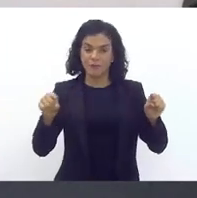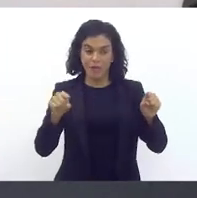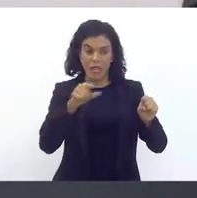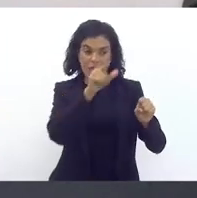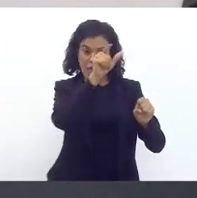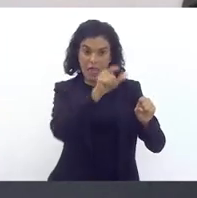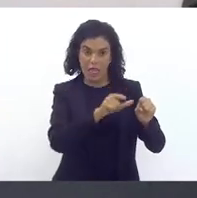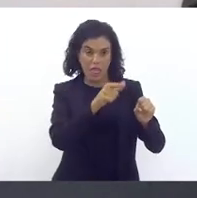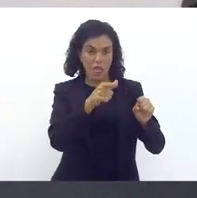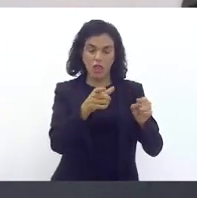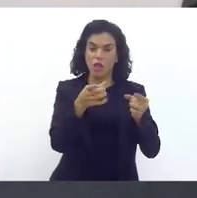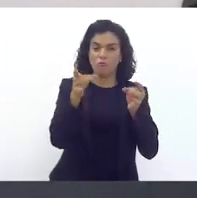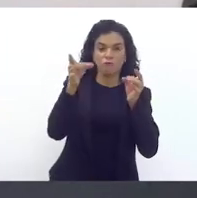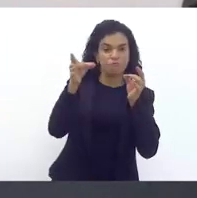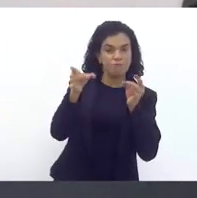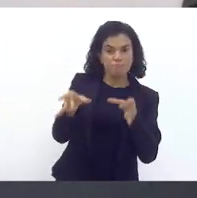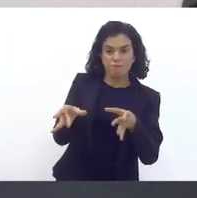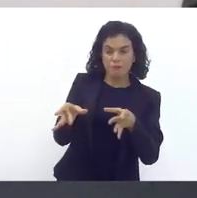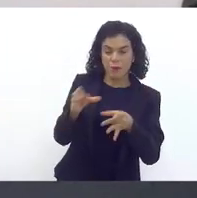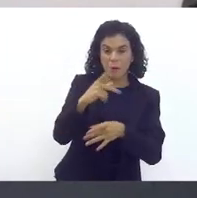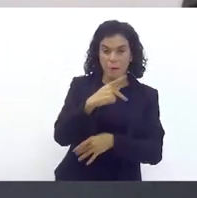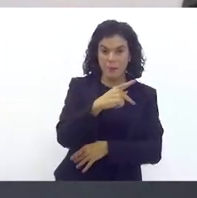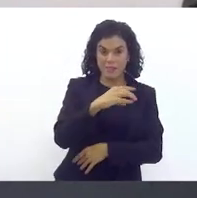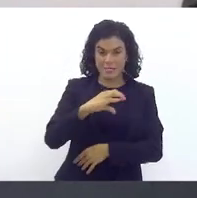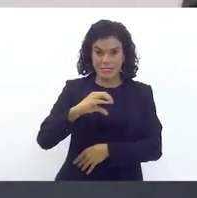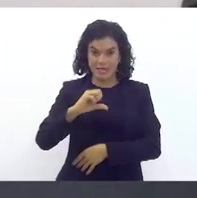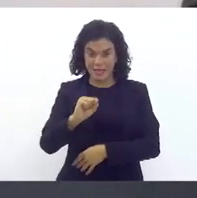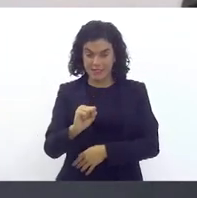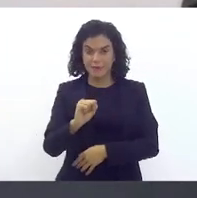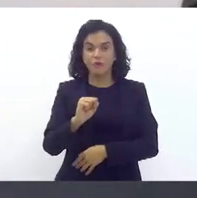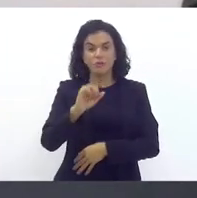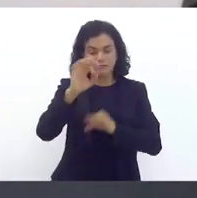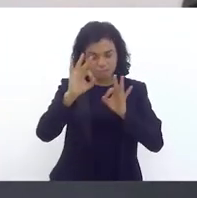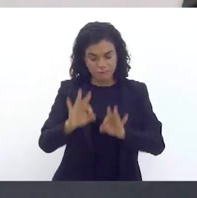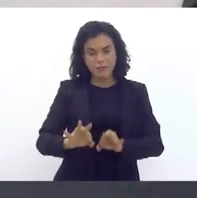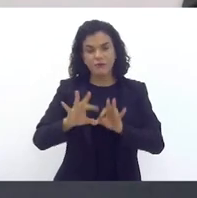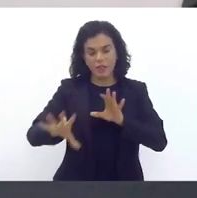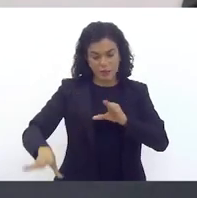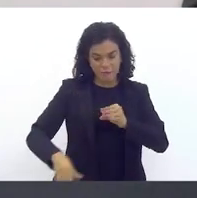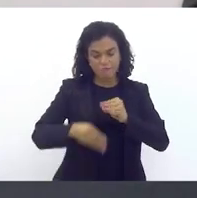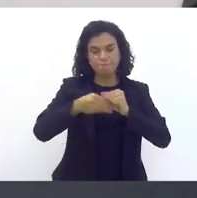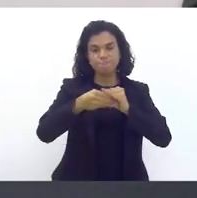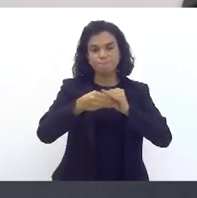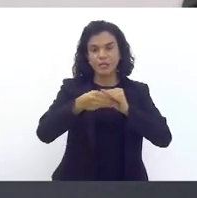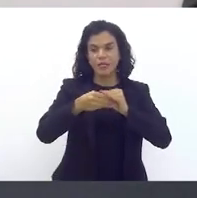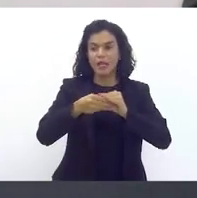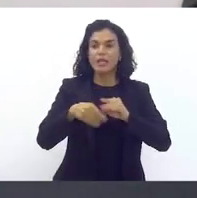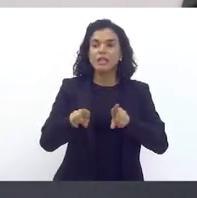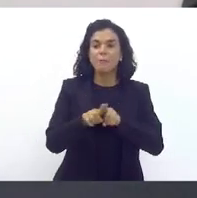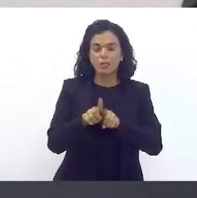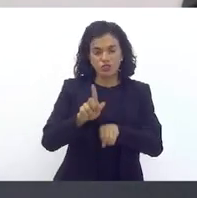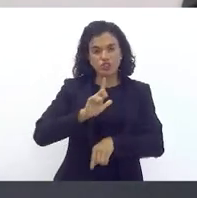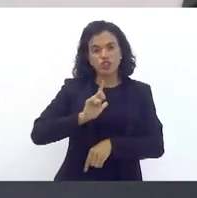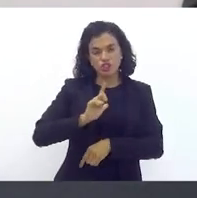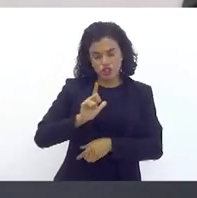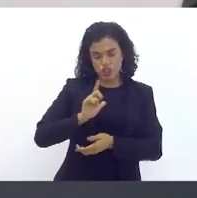não abria mão de que o PCCS fosse definitivamente implantado e havia recursos para isso,